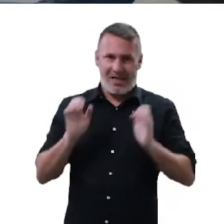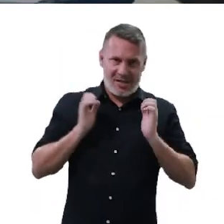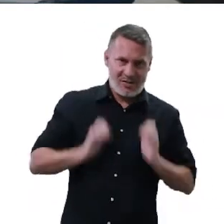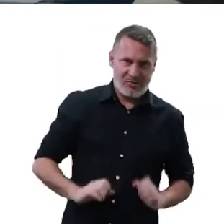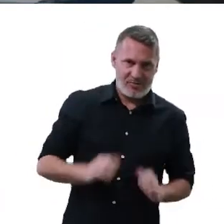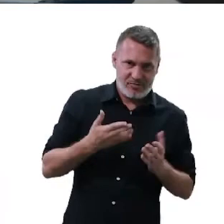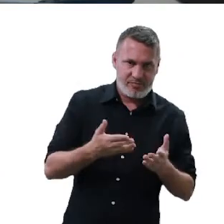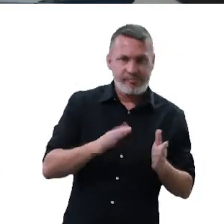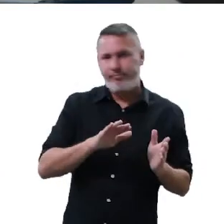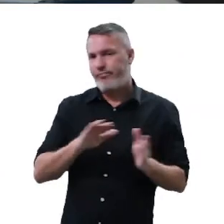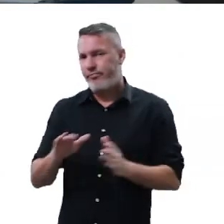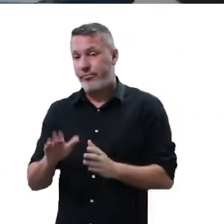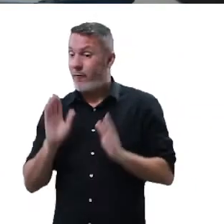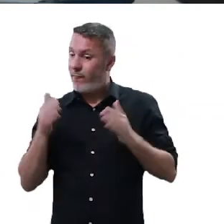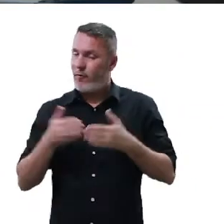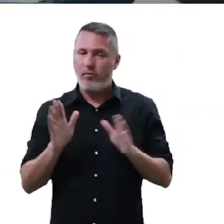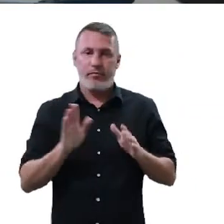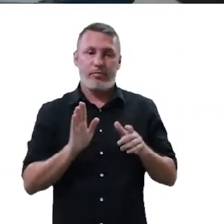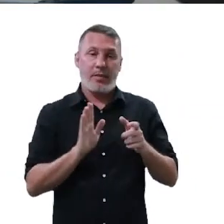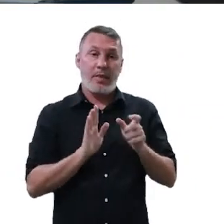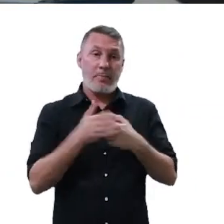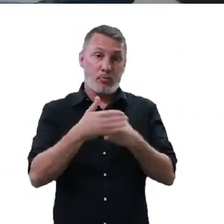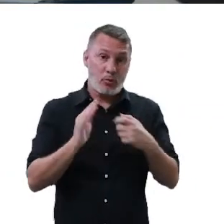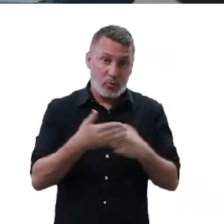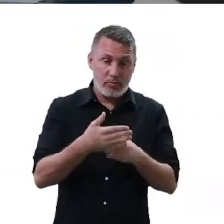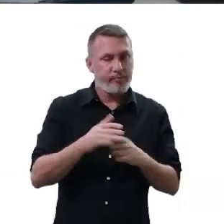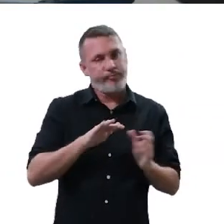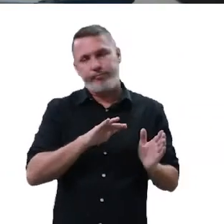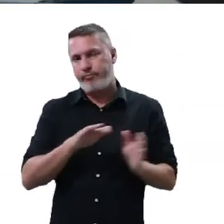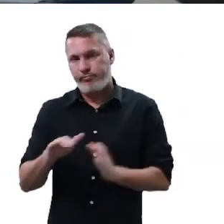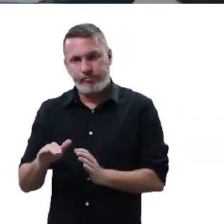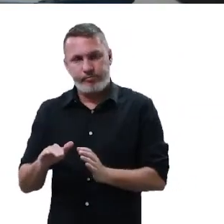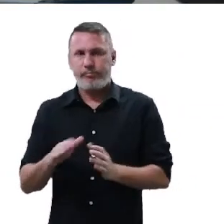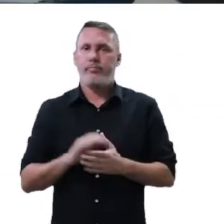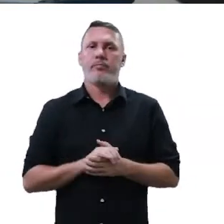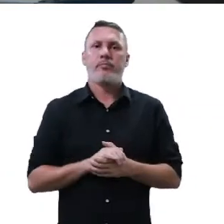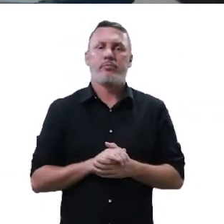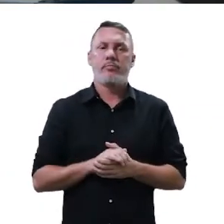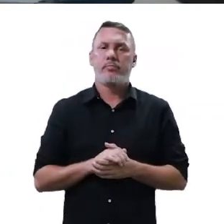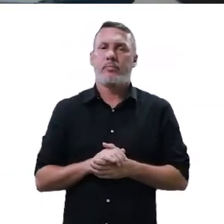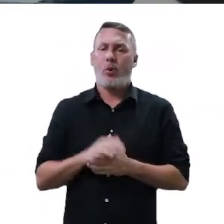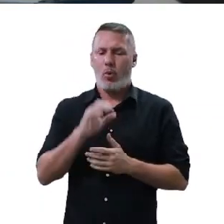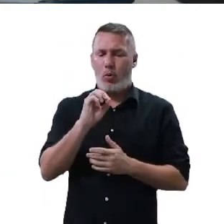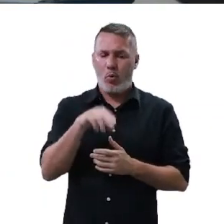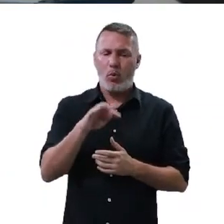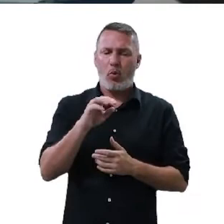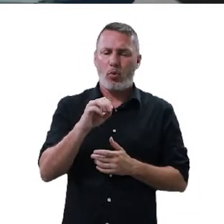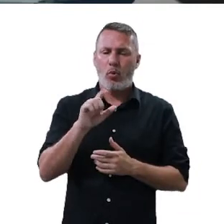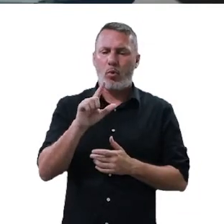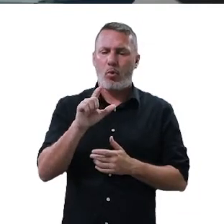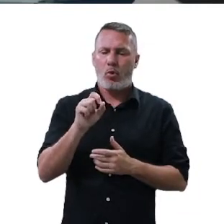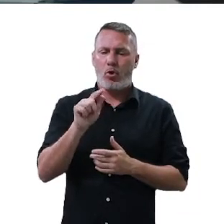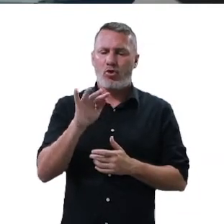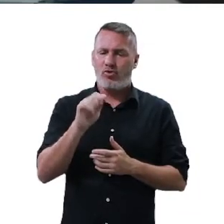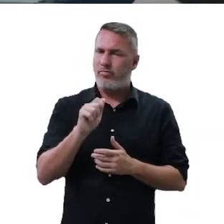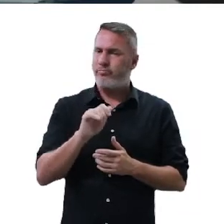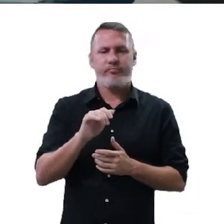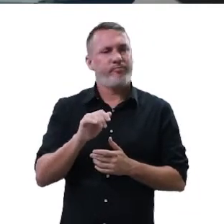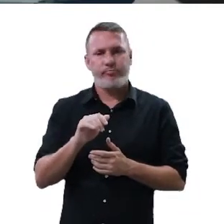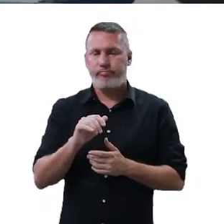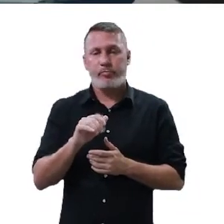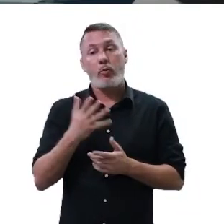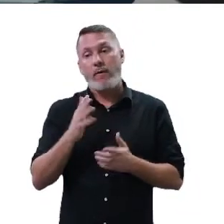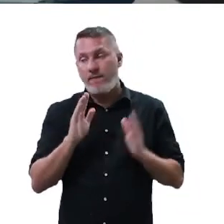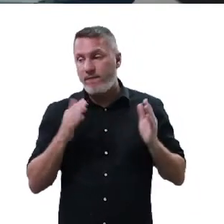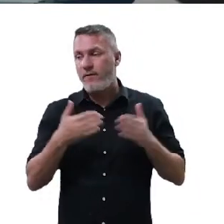era ênfase. A ética não era ênfase. A epistemologia não era ênfase. A ontologia também